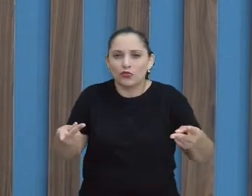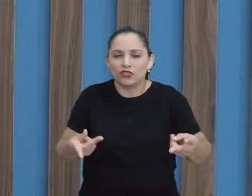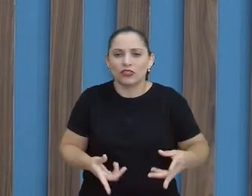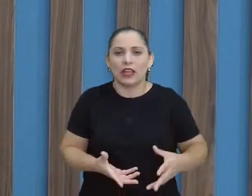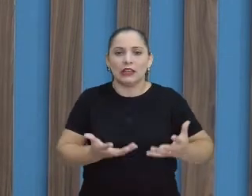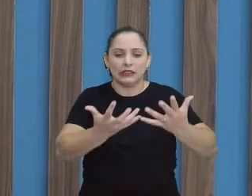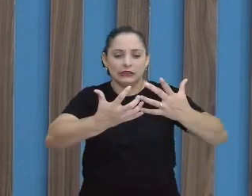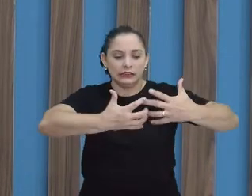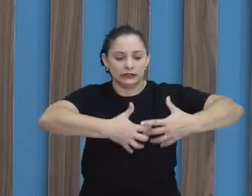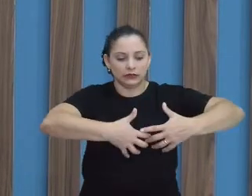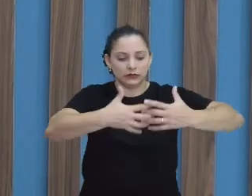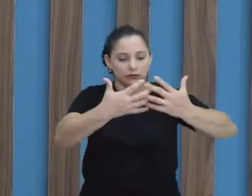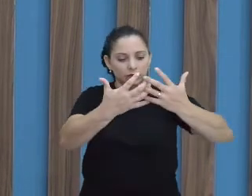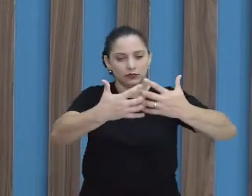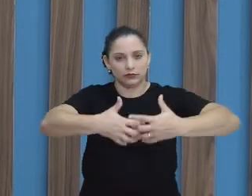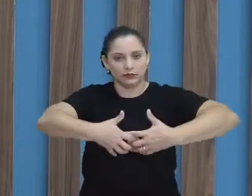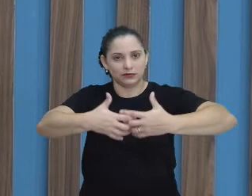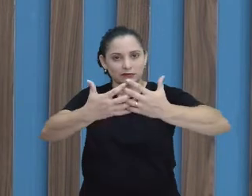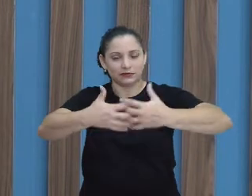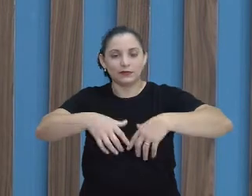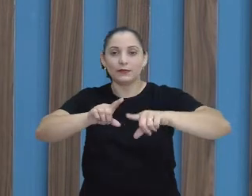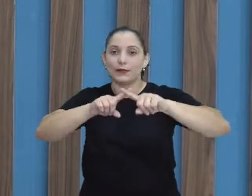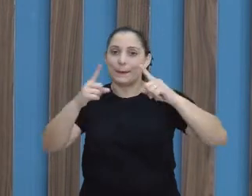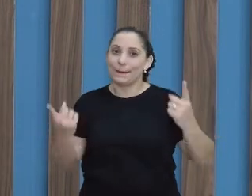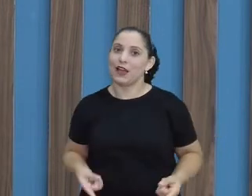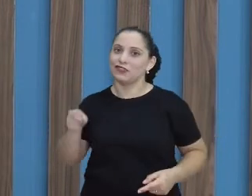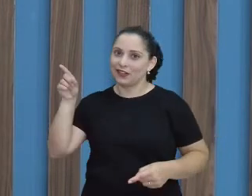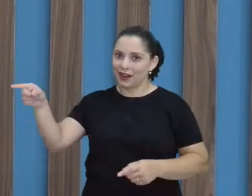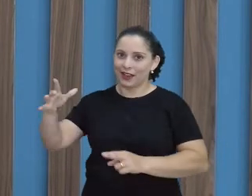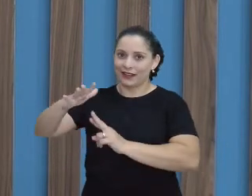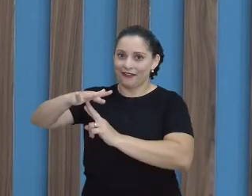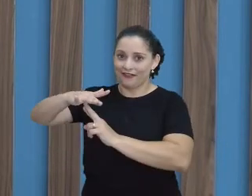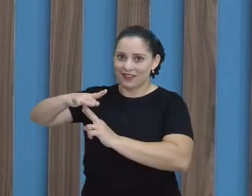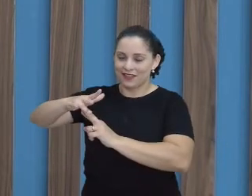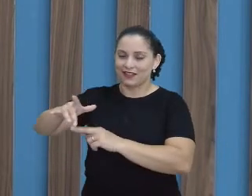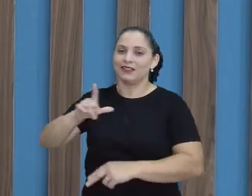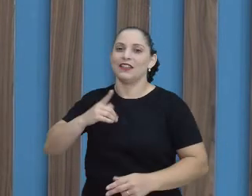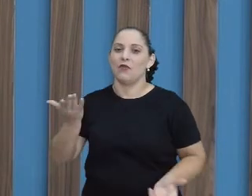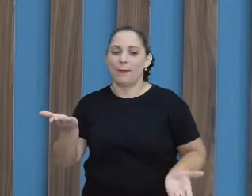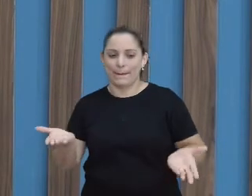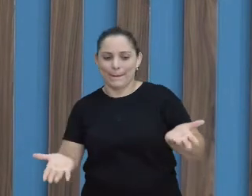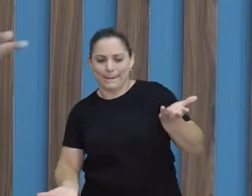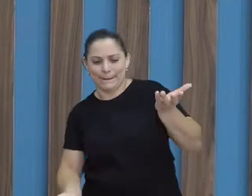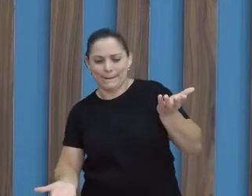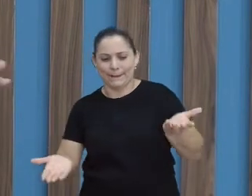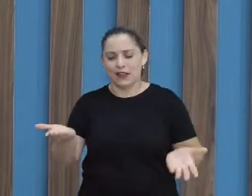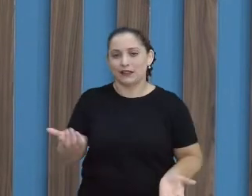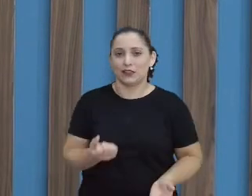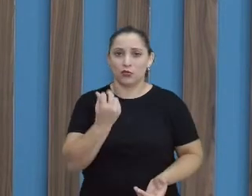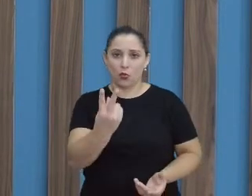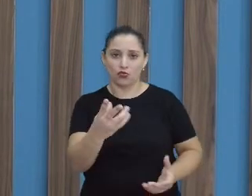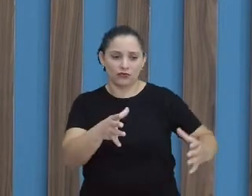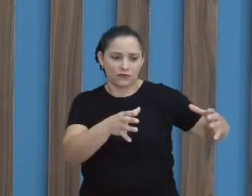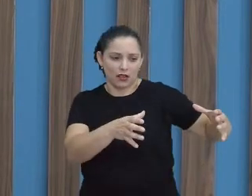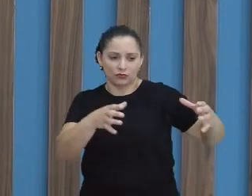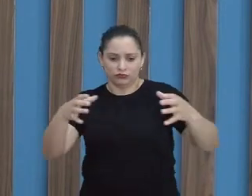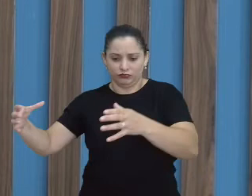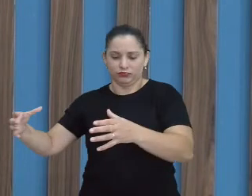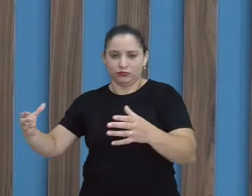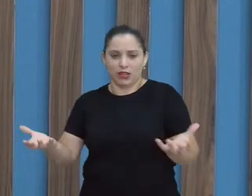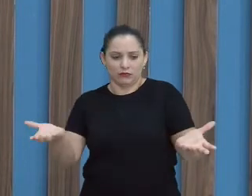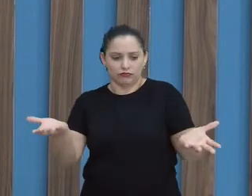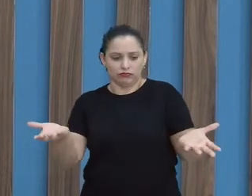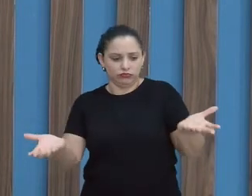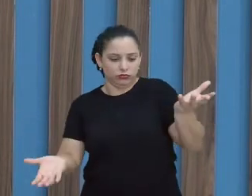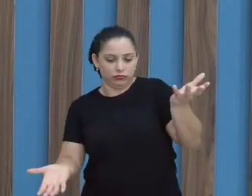mas lá na feira tradicional mesmo, raiz, você vai encontrar uma balança, é só 2 pratos mesmo, né? E